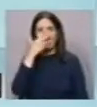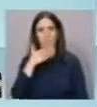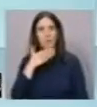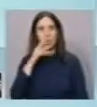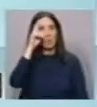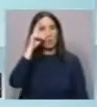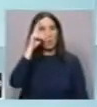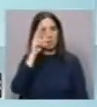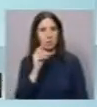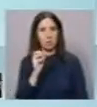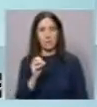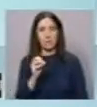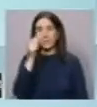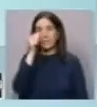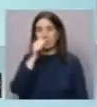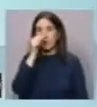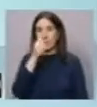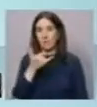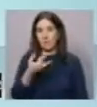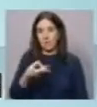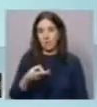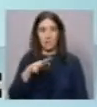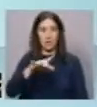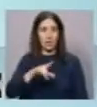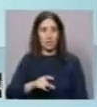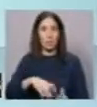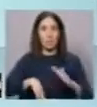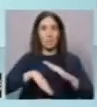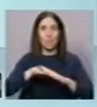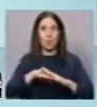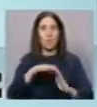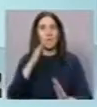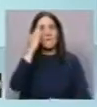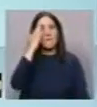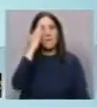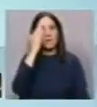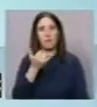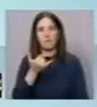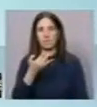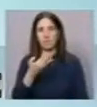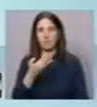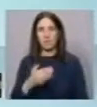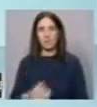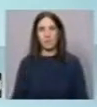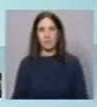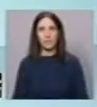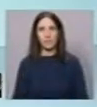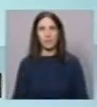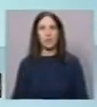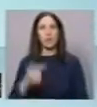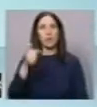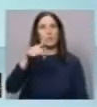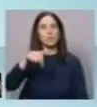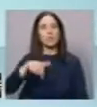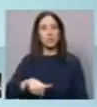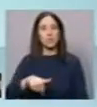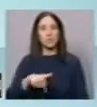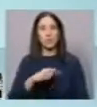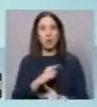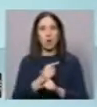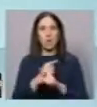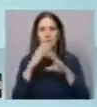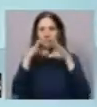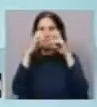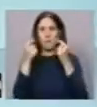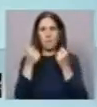Alegre com 30, Santarém 29 e Lisboa com a máxima prevista de 27 graus. Na região sul, também um dia de céu pouco